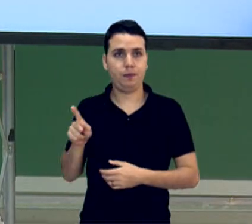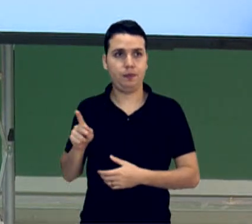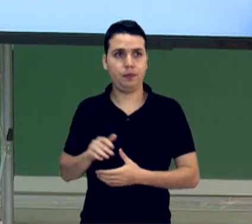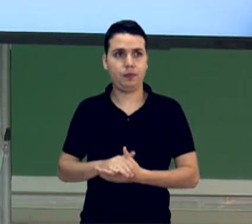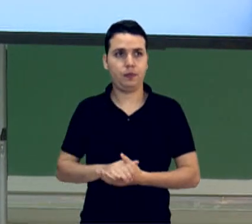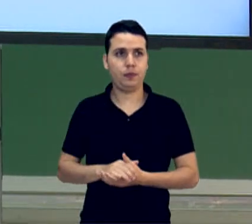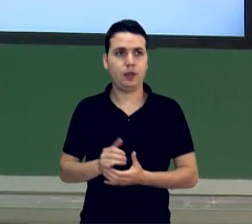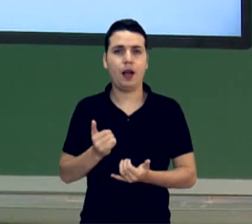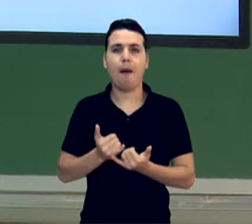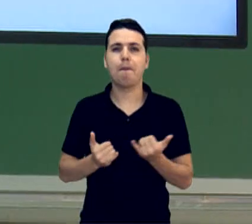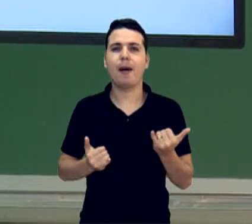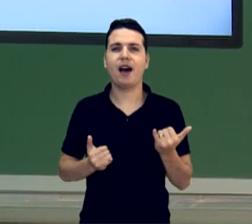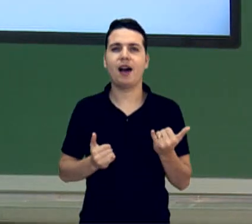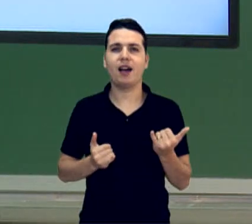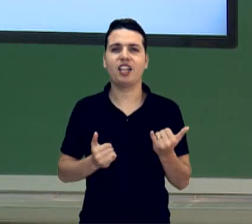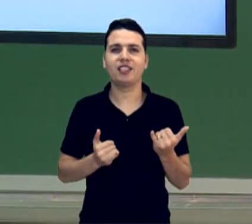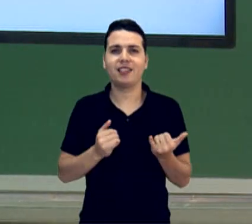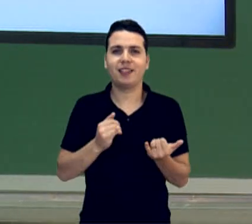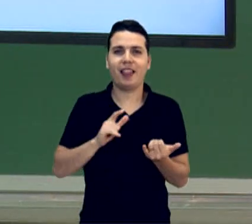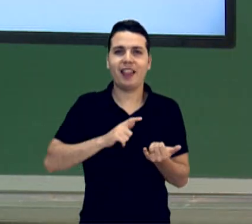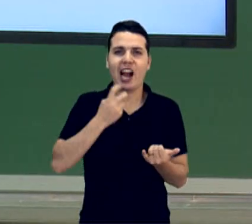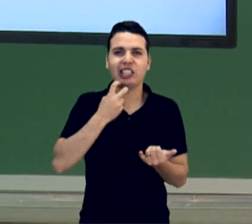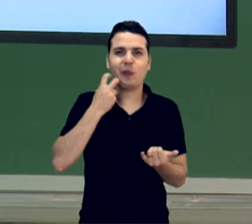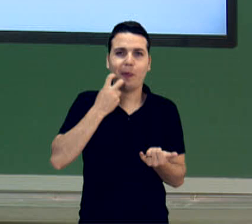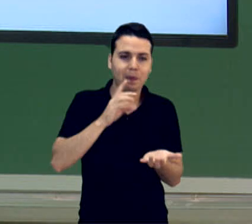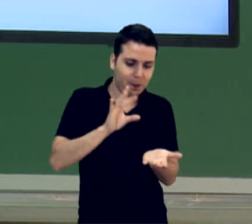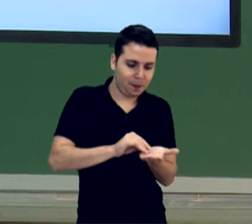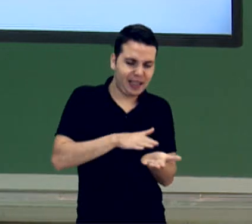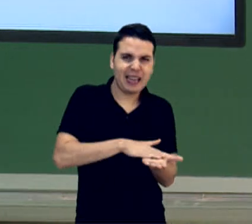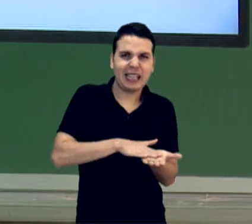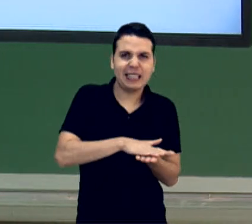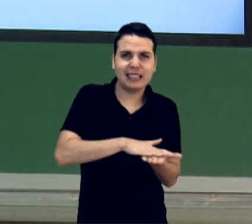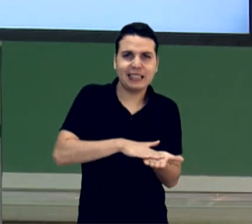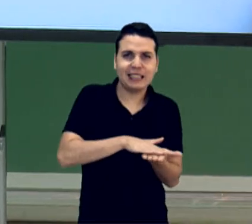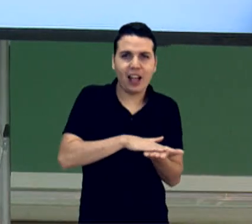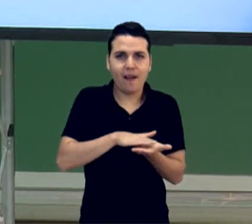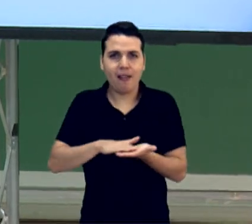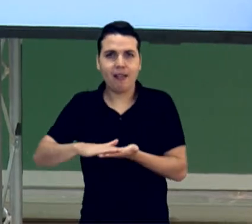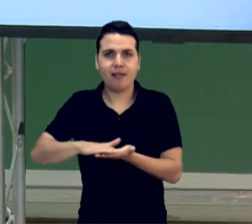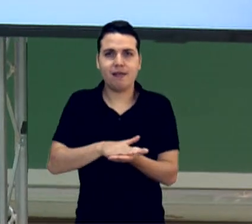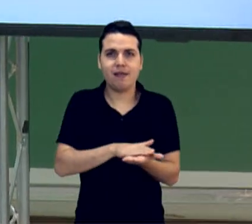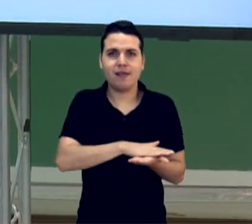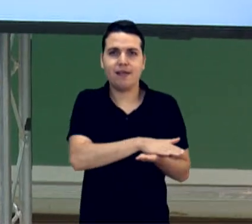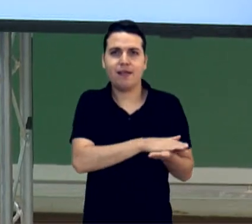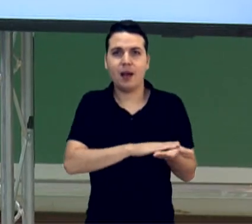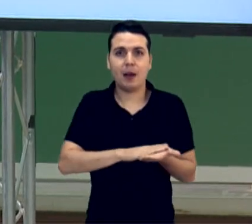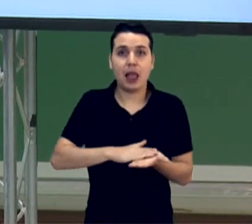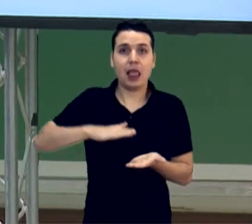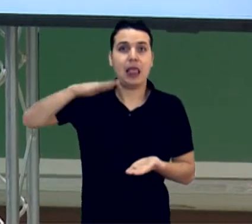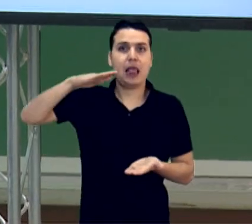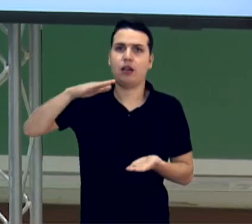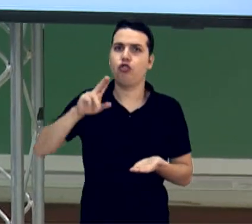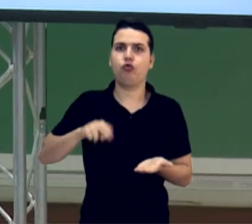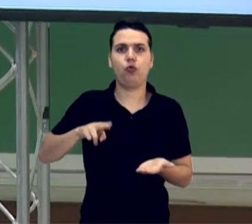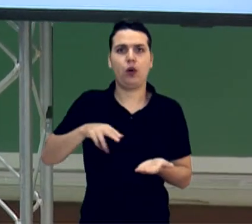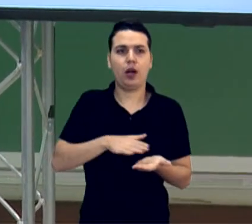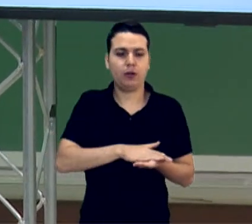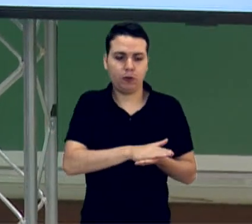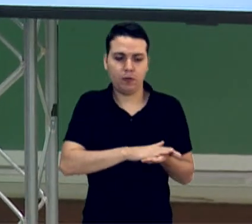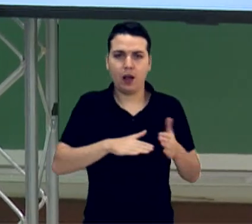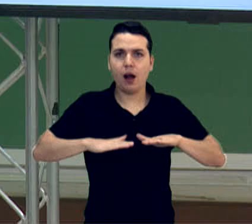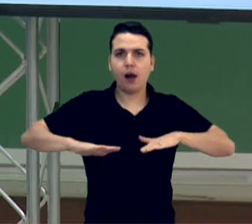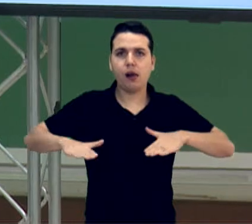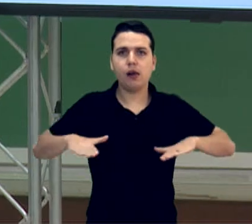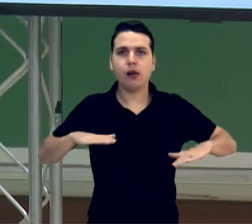pisou num chiclete e o pé não sai do chão. Então, você faz os movimentos, mas nunca o seu pé deixa de sair do